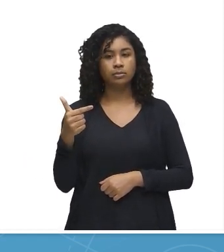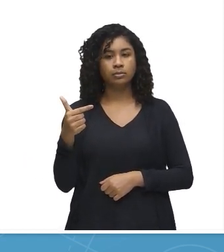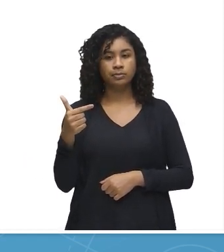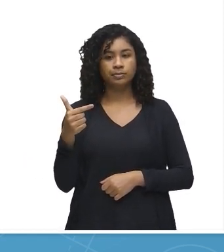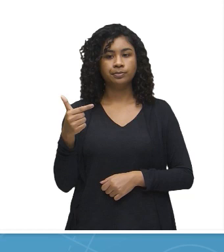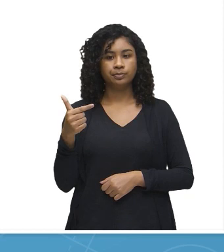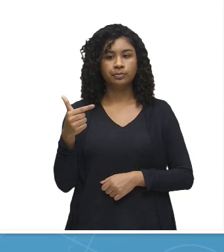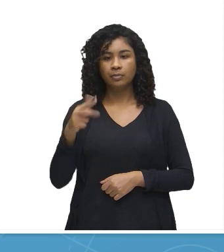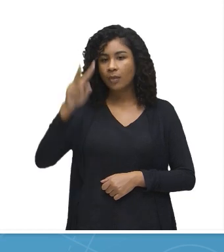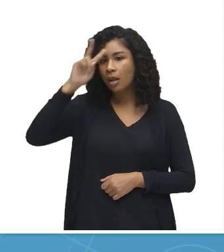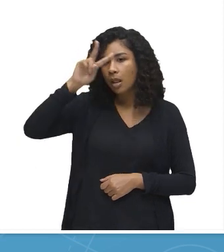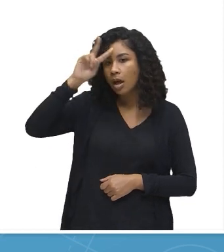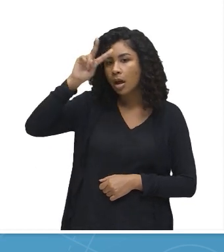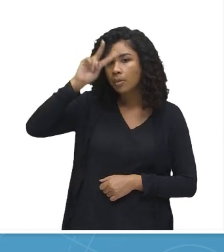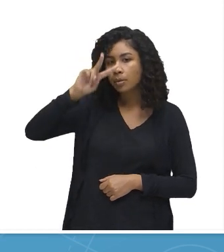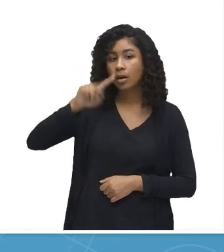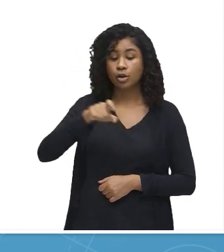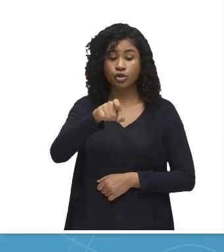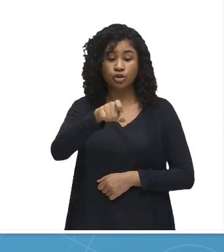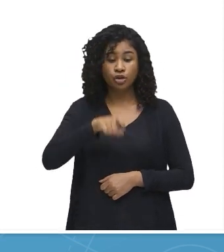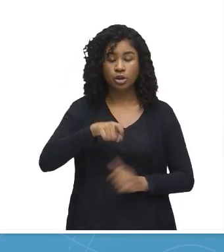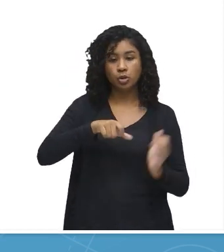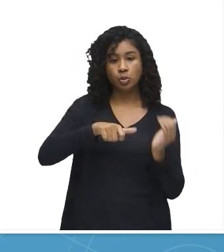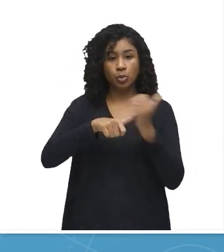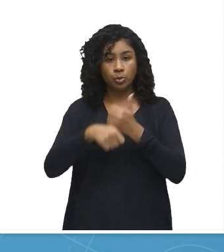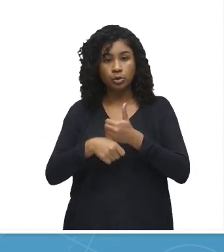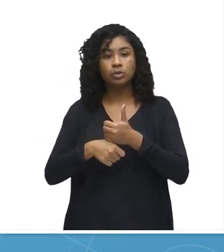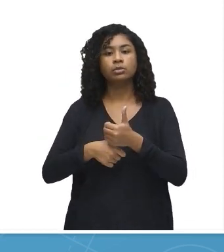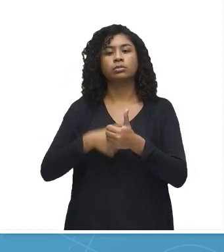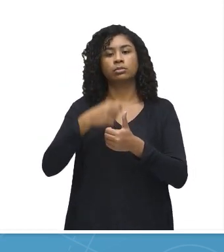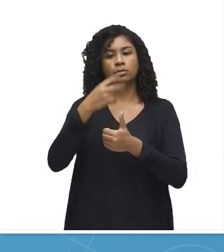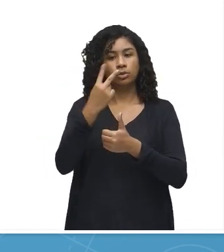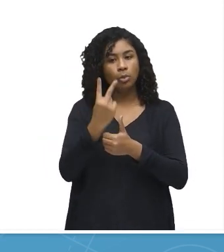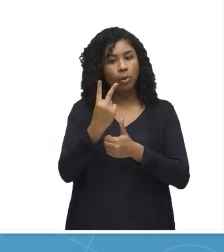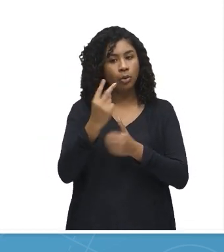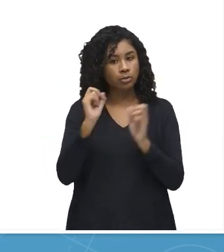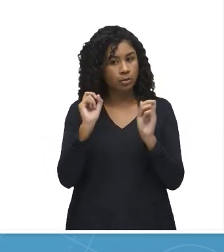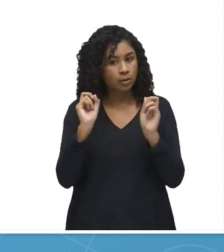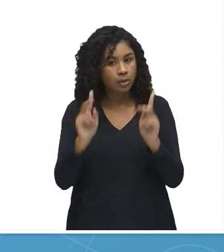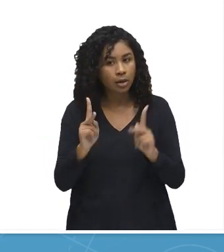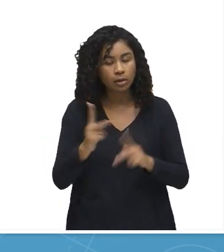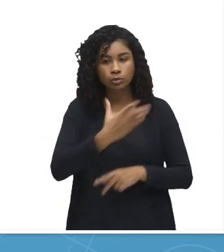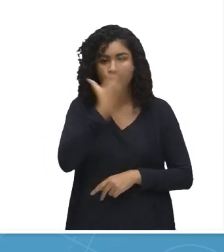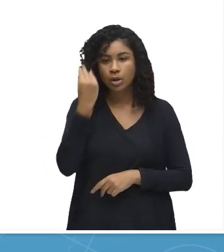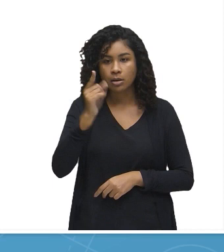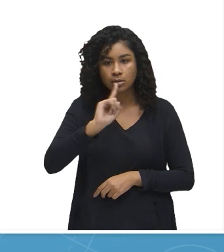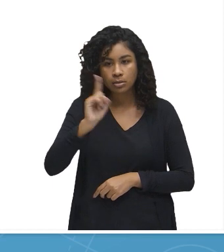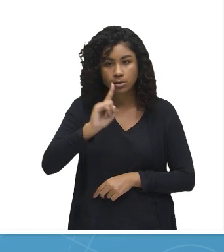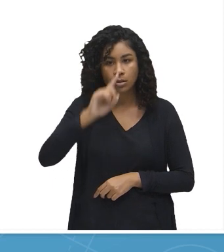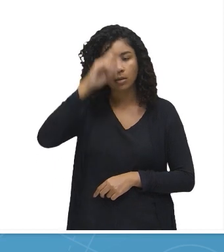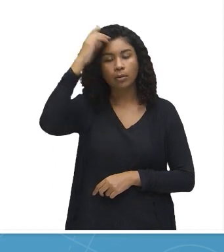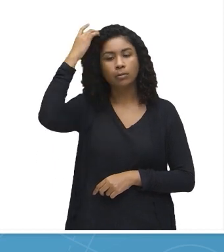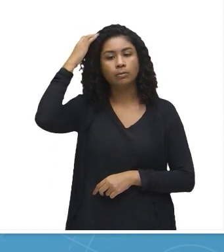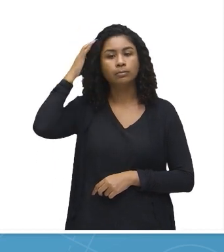estou substituindo 2 no lugar da incógnita x, tá? Só para vocês entenderem